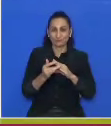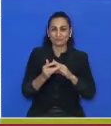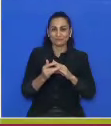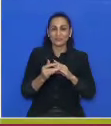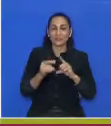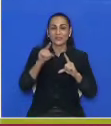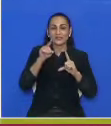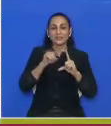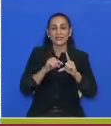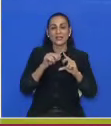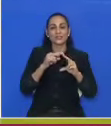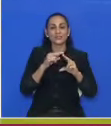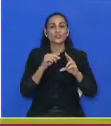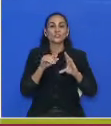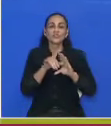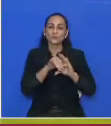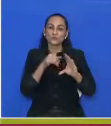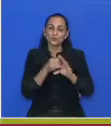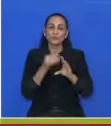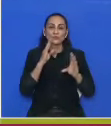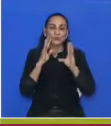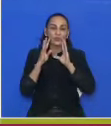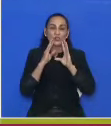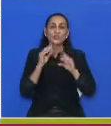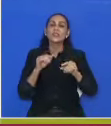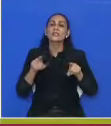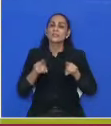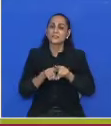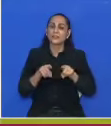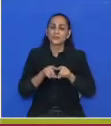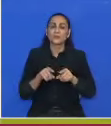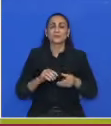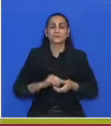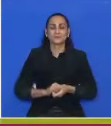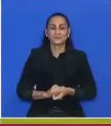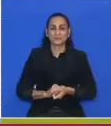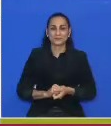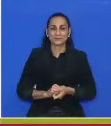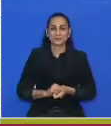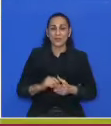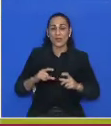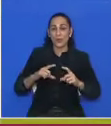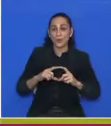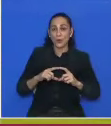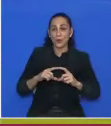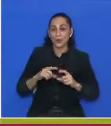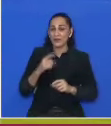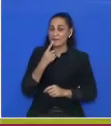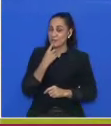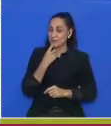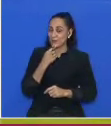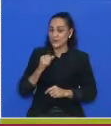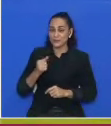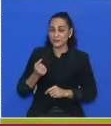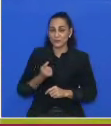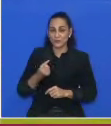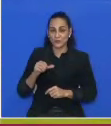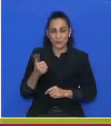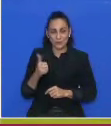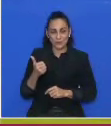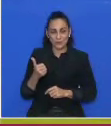Vermelha, 31. Também pelas mídias sociais da RedeTV. Bola vermelha, número 11.